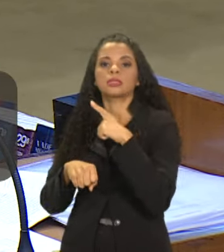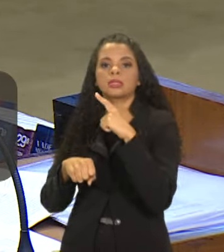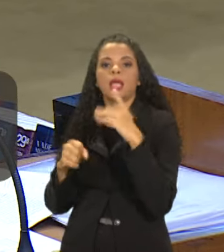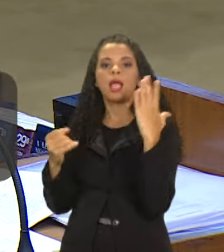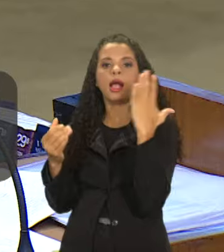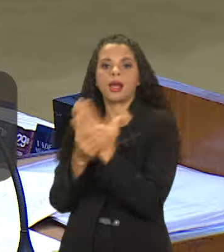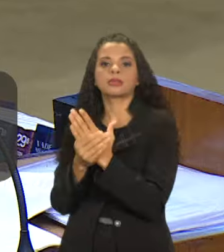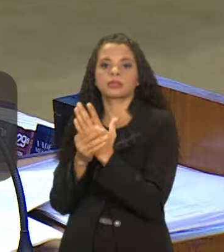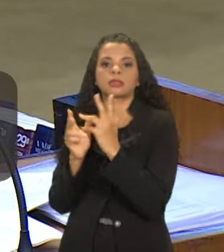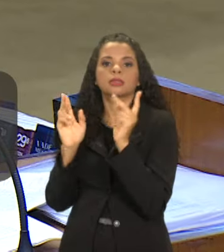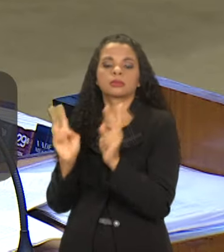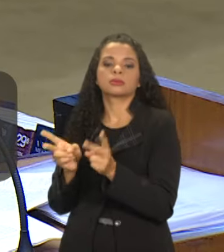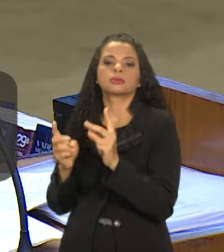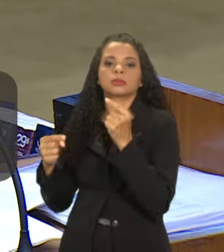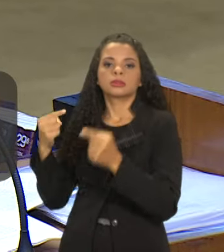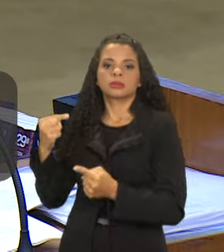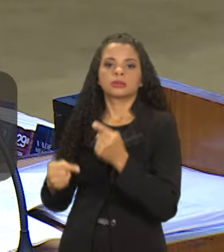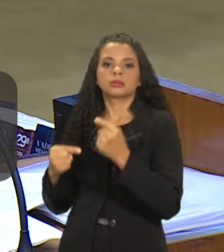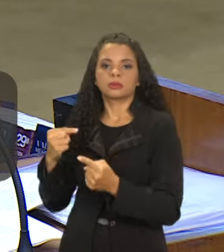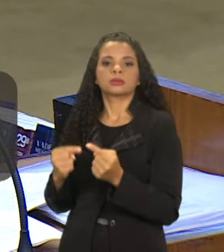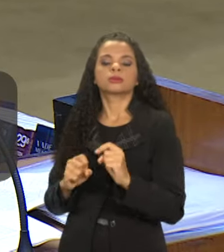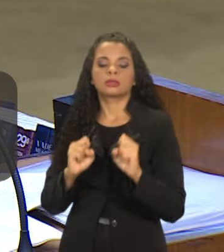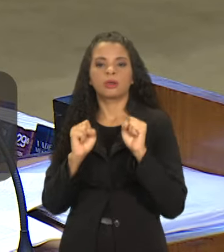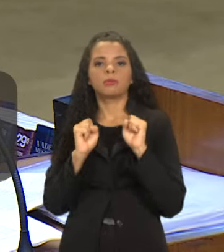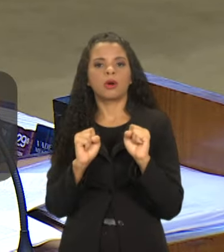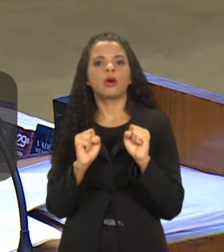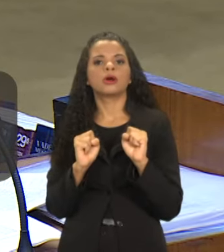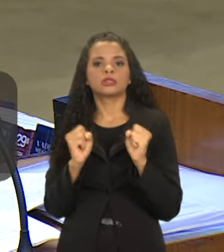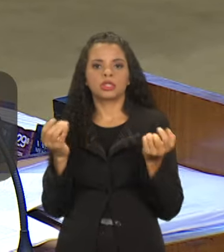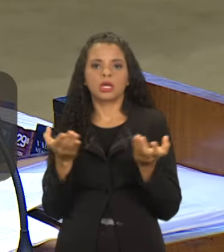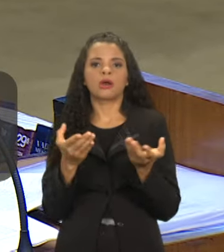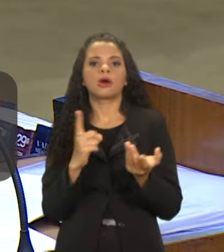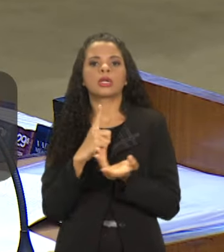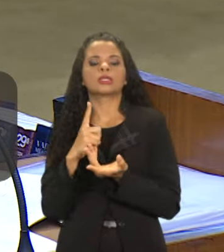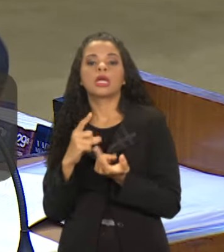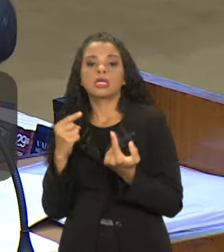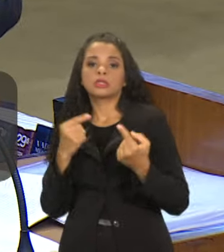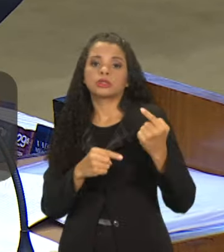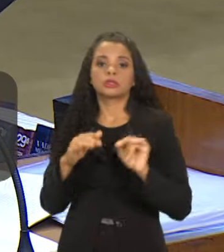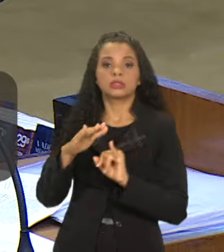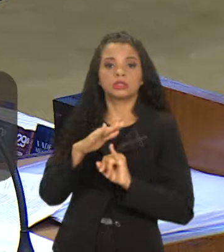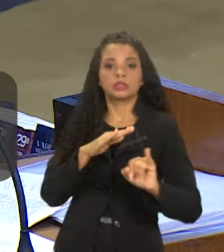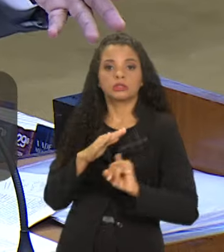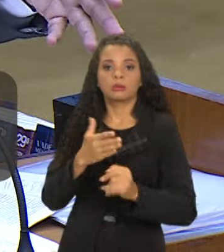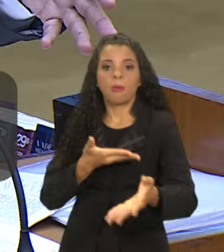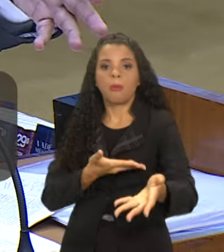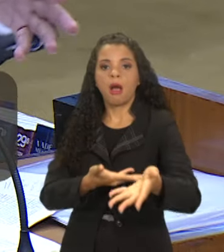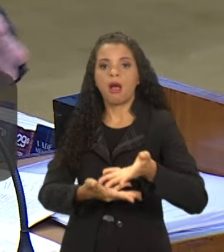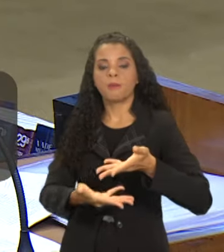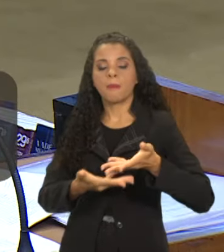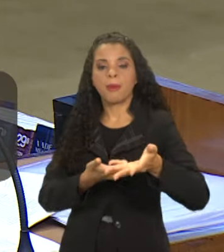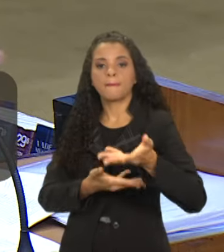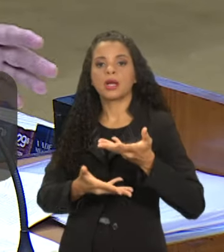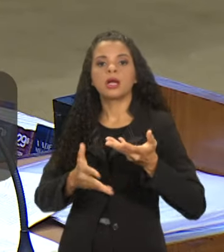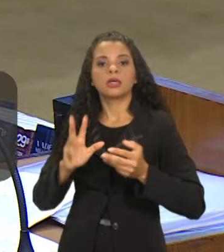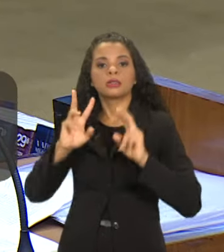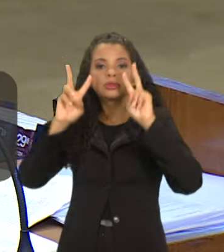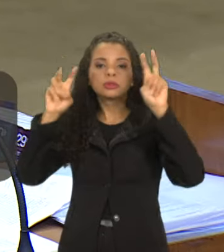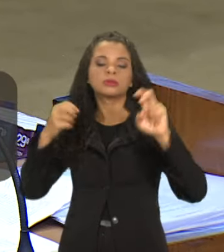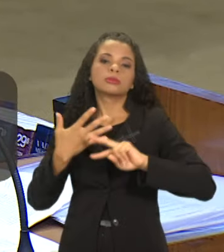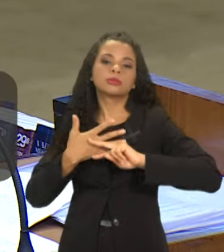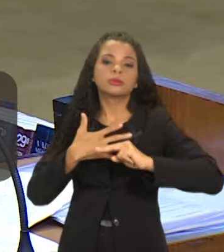porque permitirá que haja uma reflexão e um diálogo interinstitucional acerca das consequências.